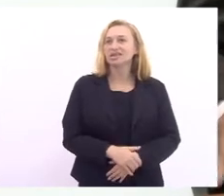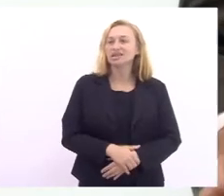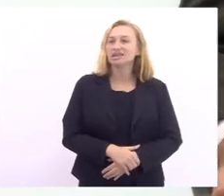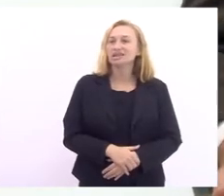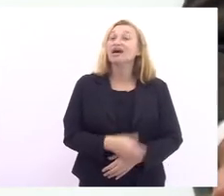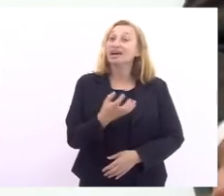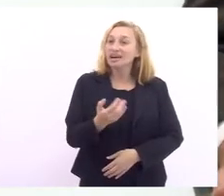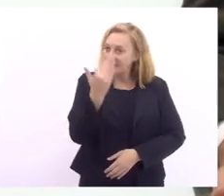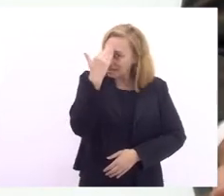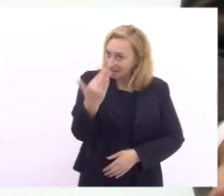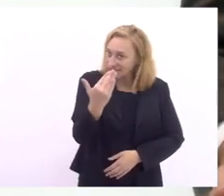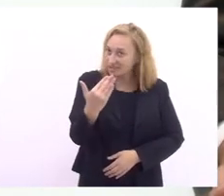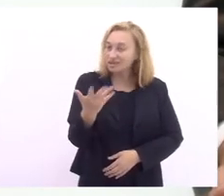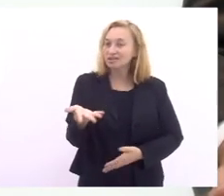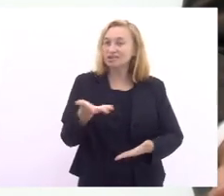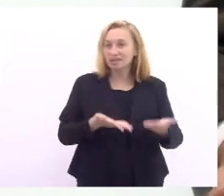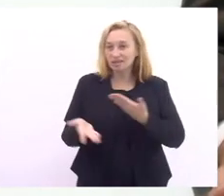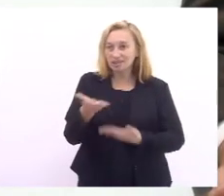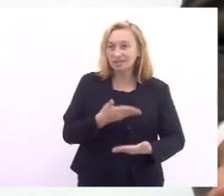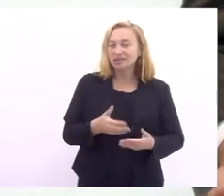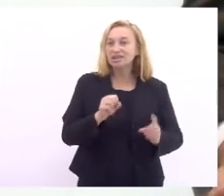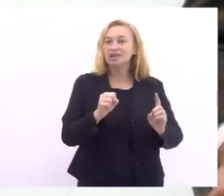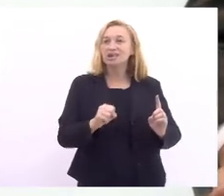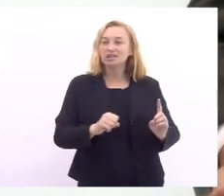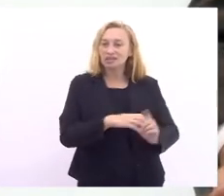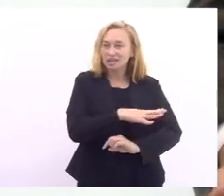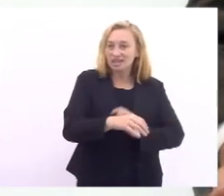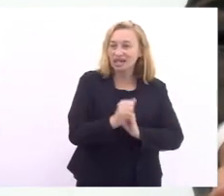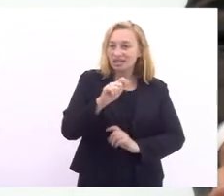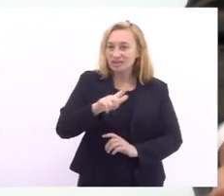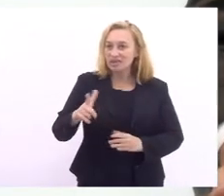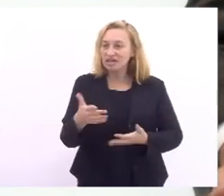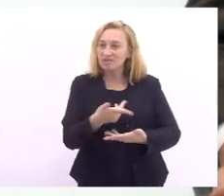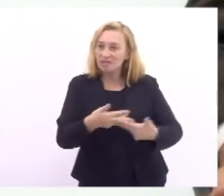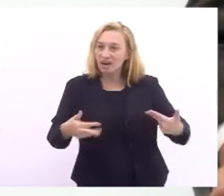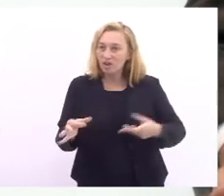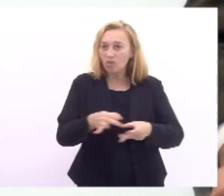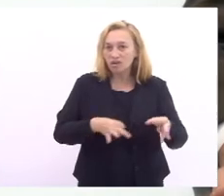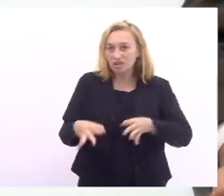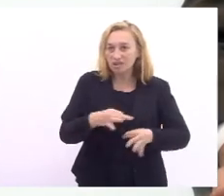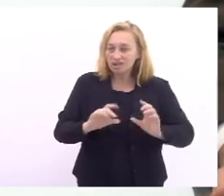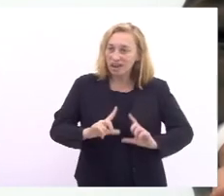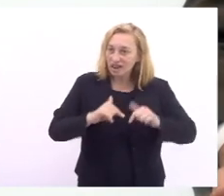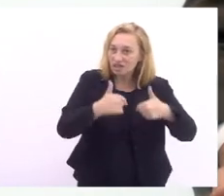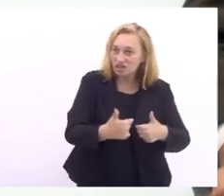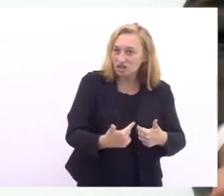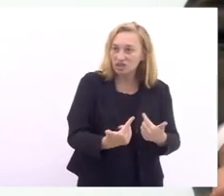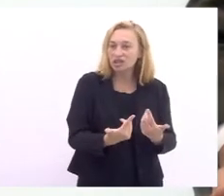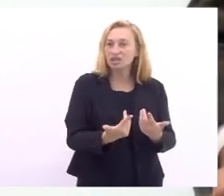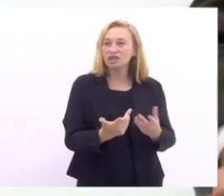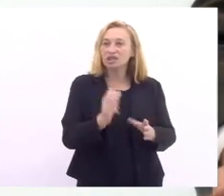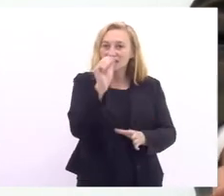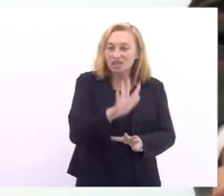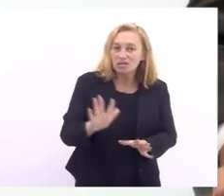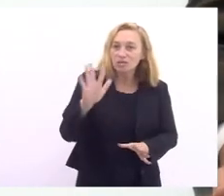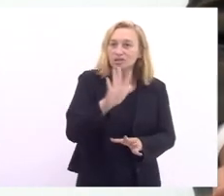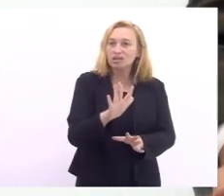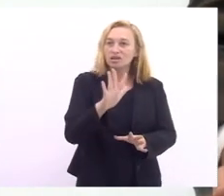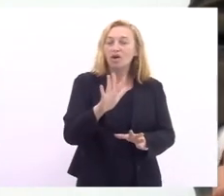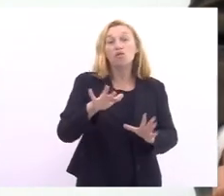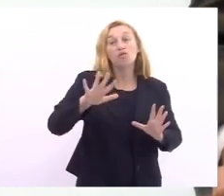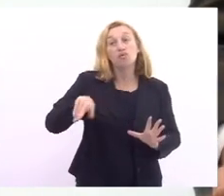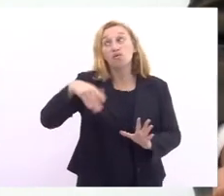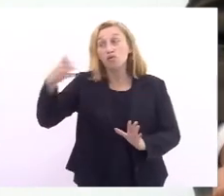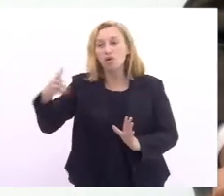é Quero Agradecer os nossos parceiros da sociedade civil tantas organizações que têm atuação expressão nacional e